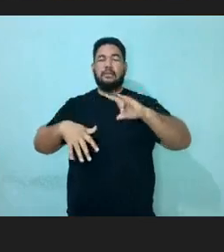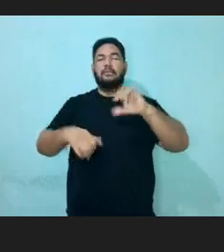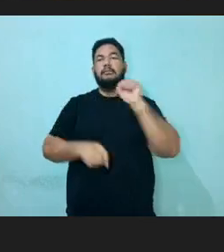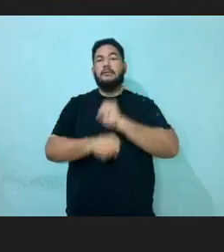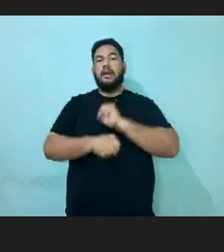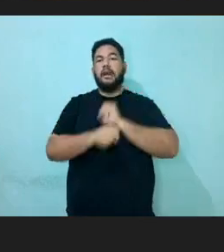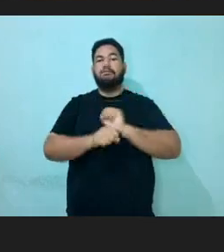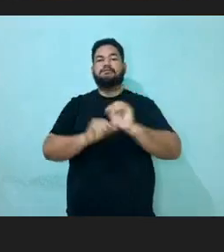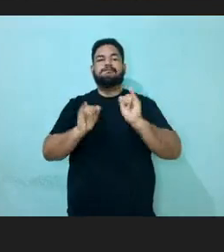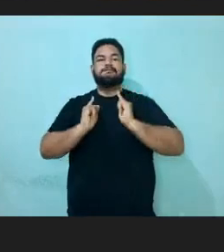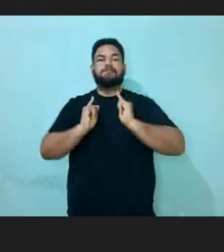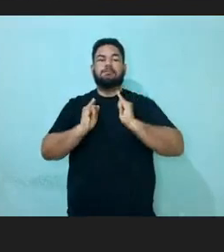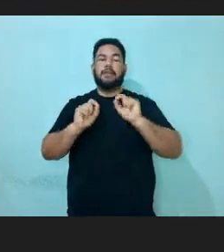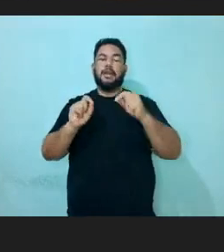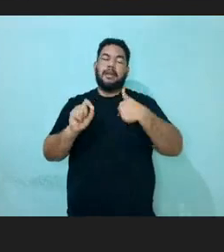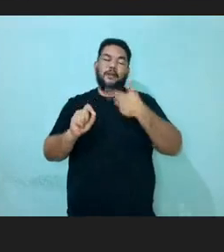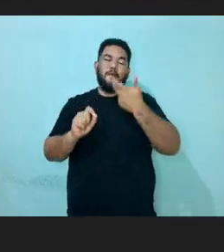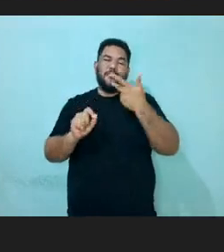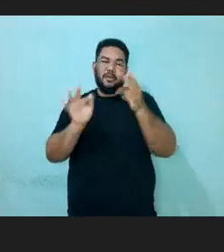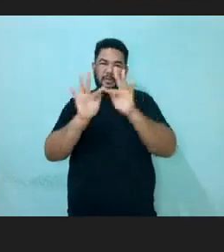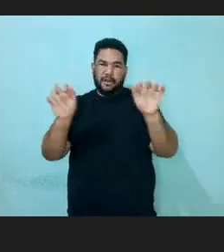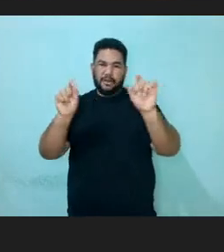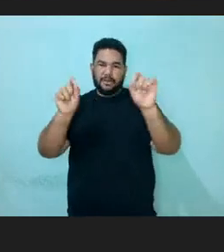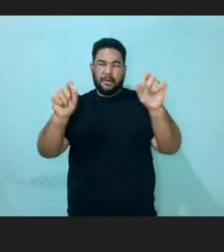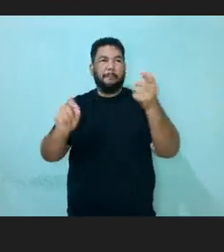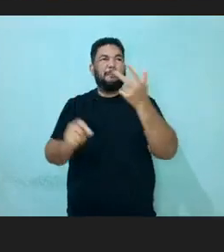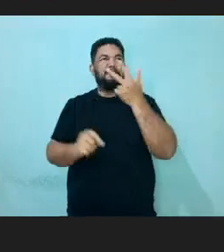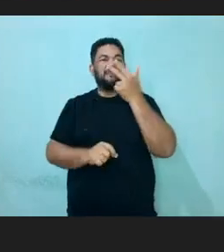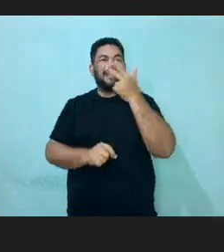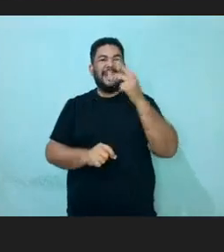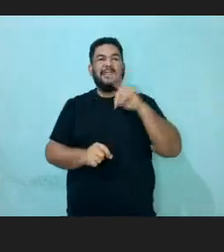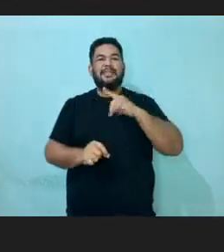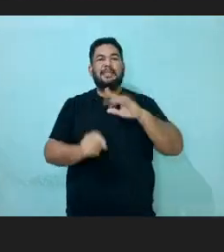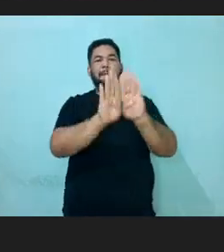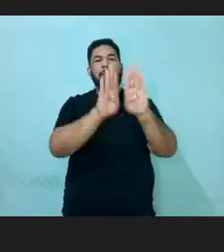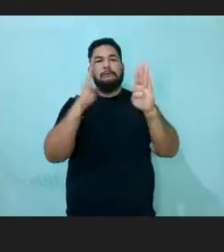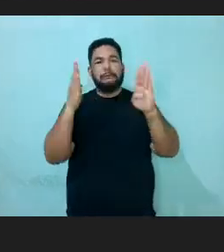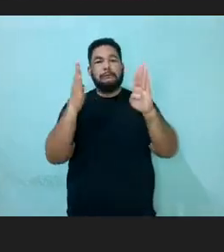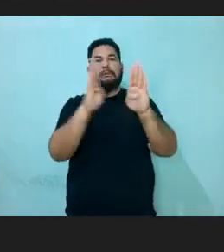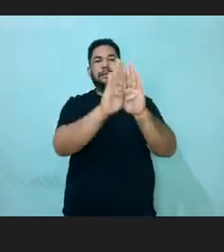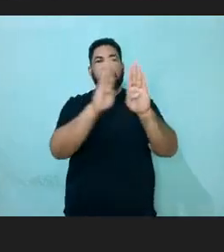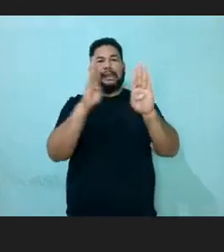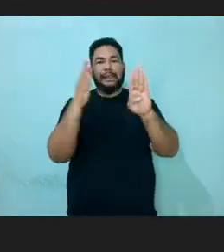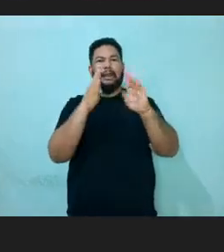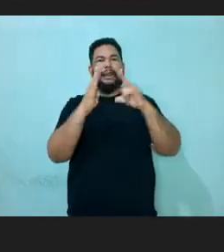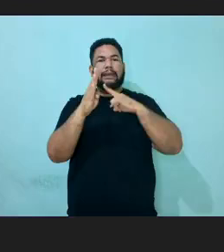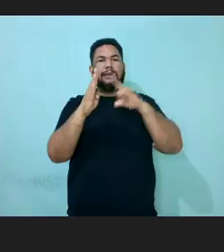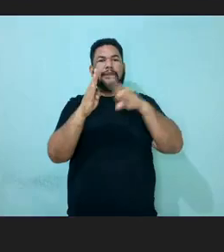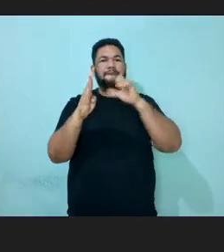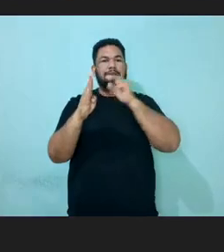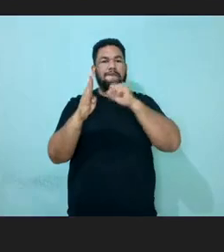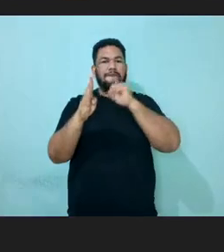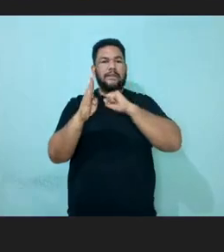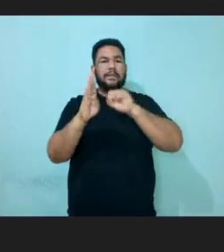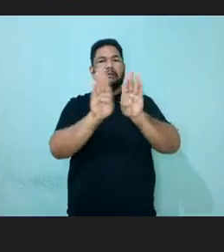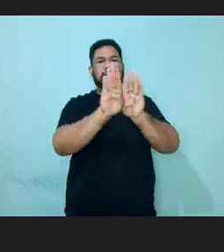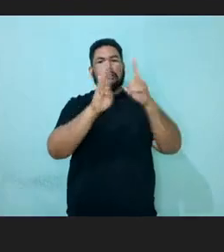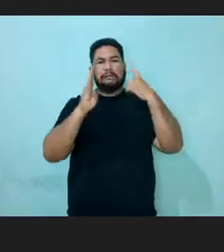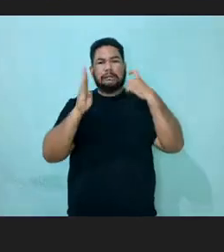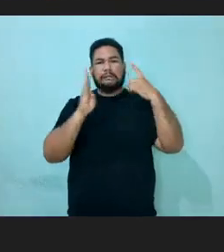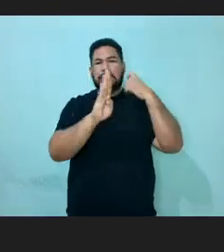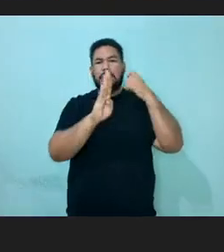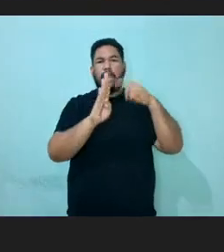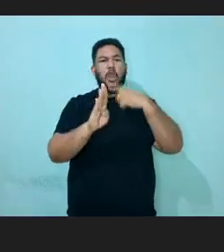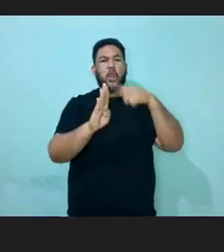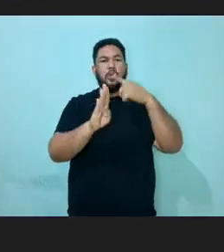fica, como eu costumo dizer assim, é tipo aquela porta emperrada, sabe? Faz aquela coisa assim que você tenta abrir, mas não